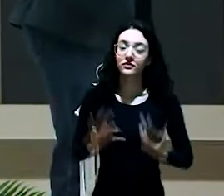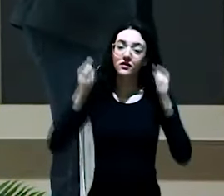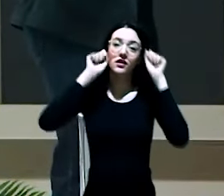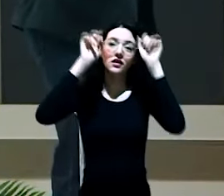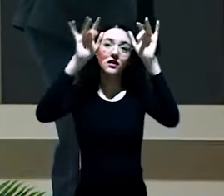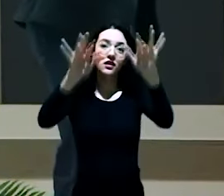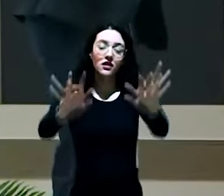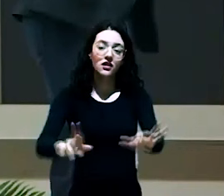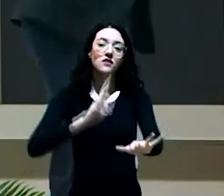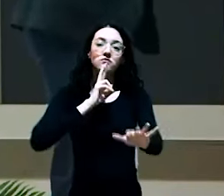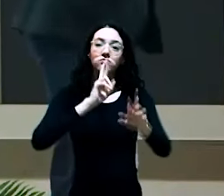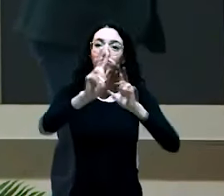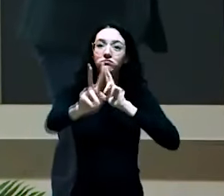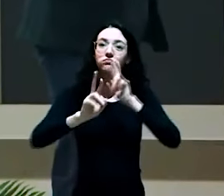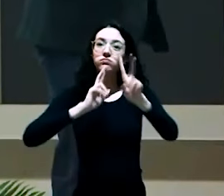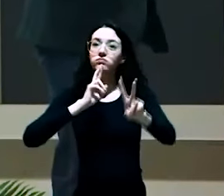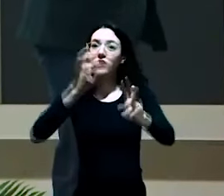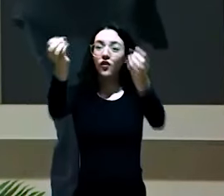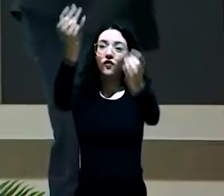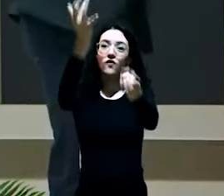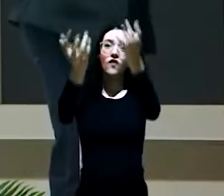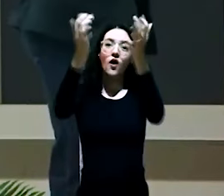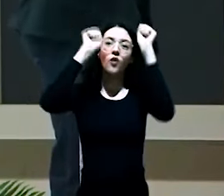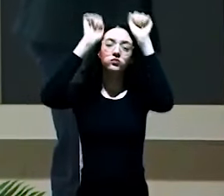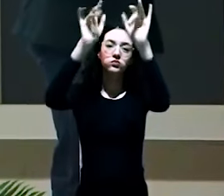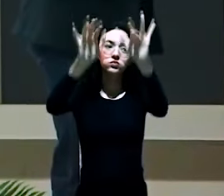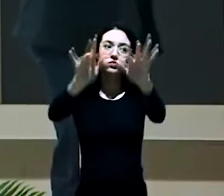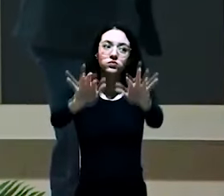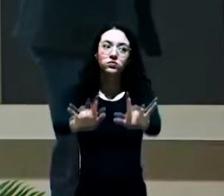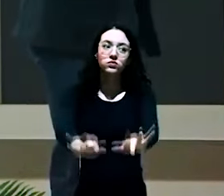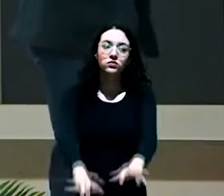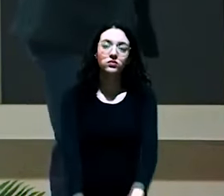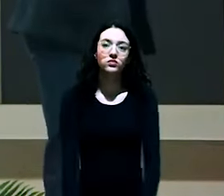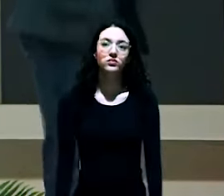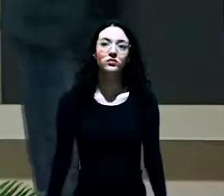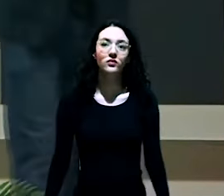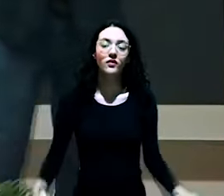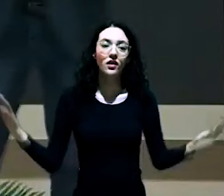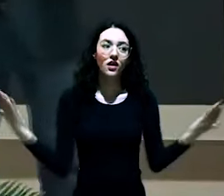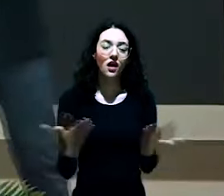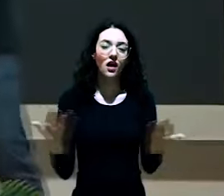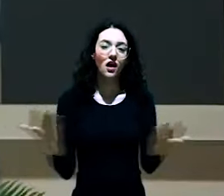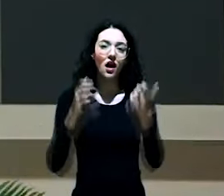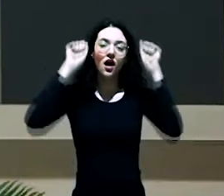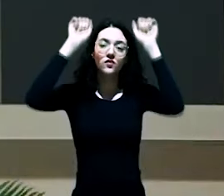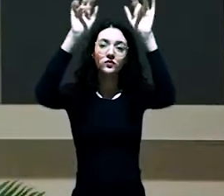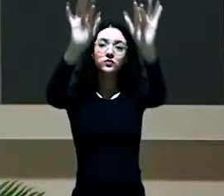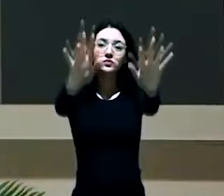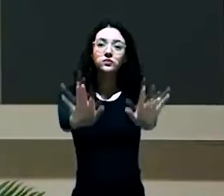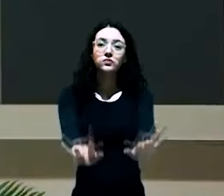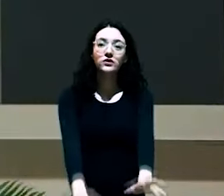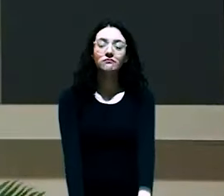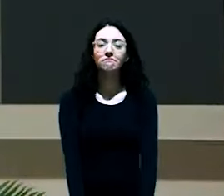bautismo do Espírito Santo, que caia o fogo de Deus na tua vida, que caia a presença do Espírito Santo agora, agora, agora, agora, agora, em nome